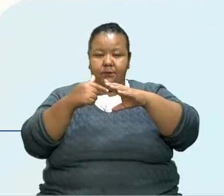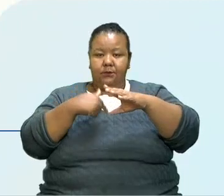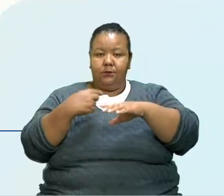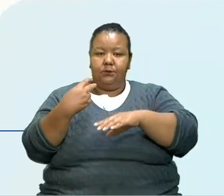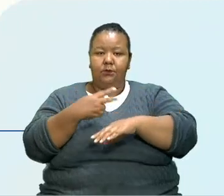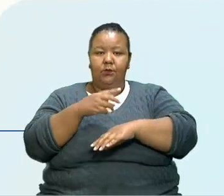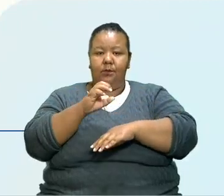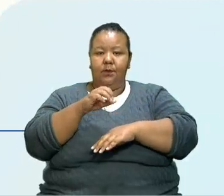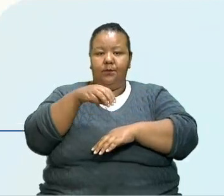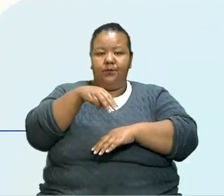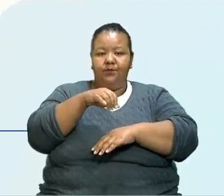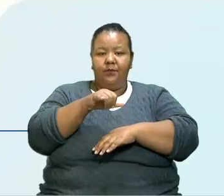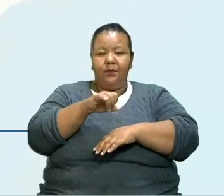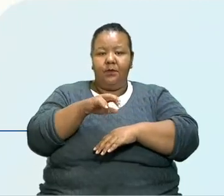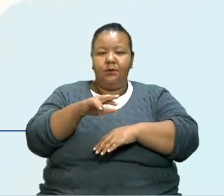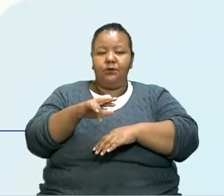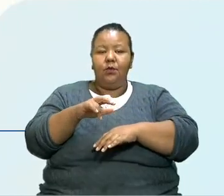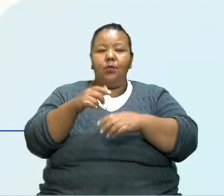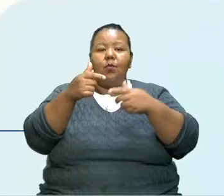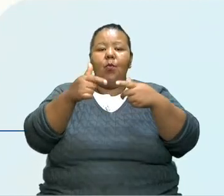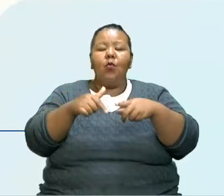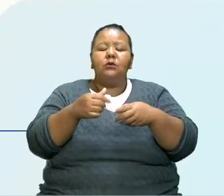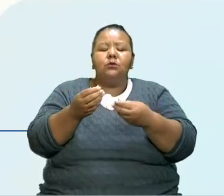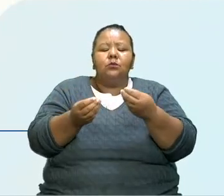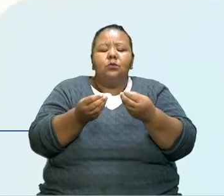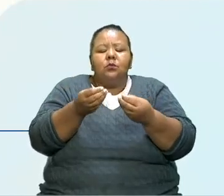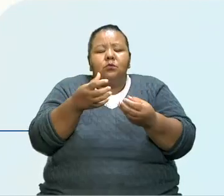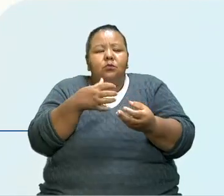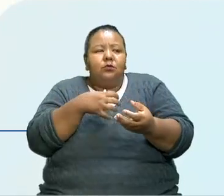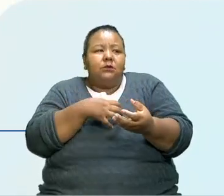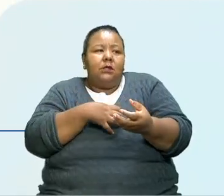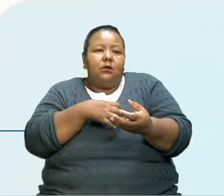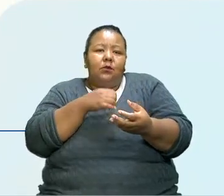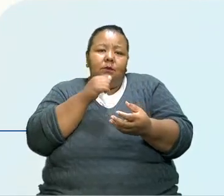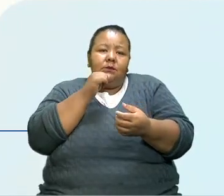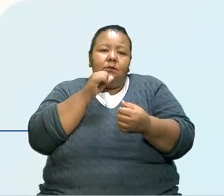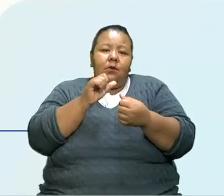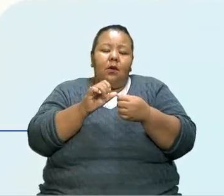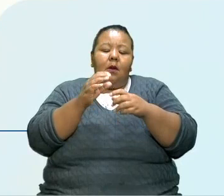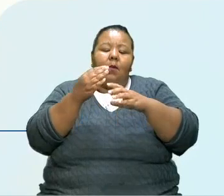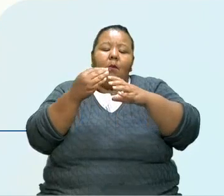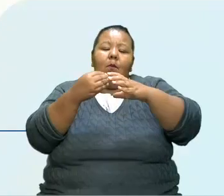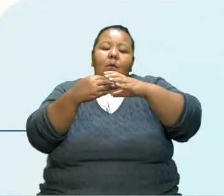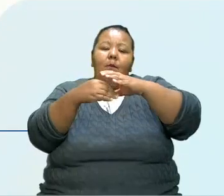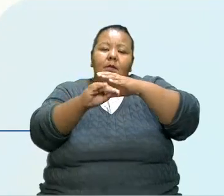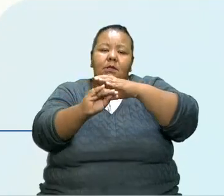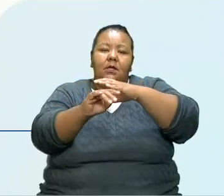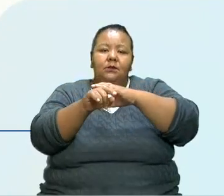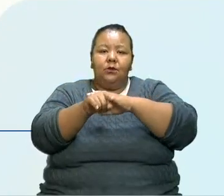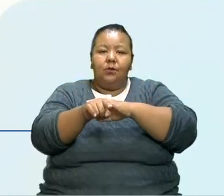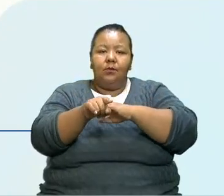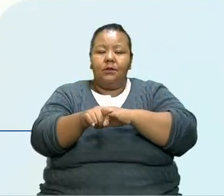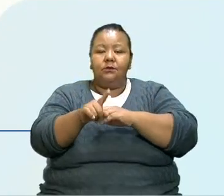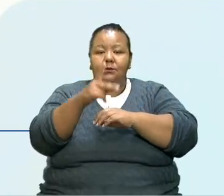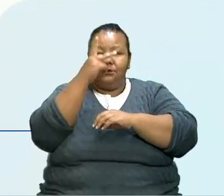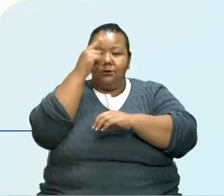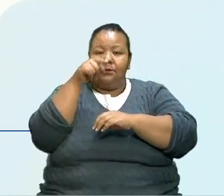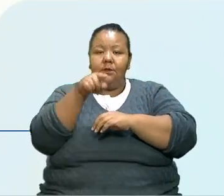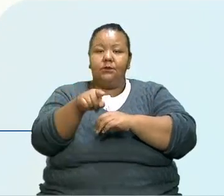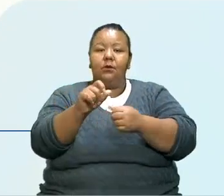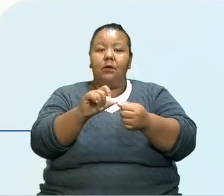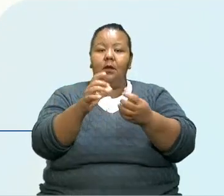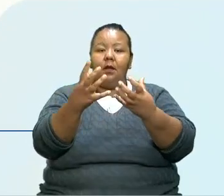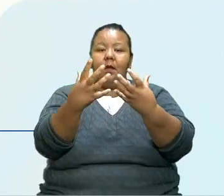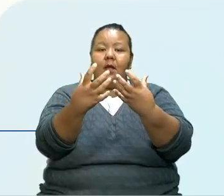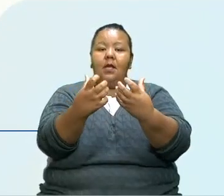através de um meio, através de um processo. Então, eu estou enviando essa mensagem e eu vou ter um receptor,